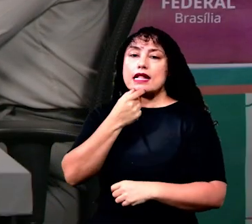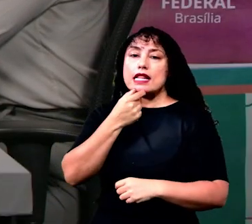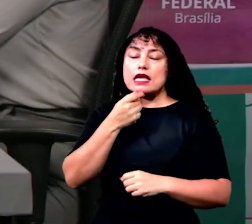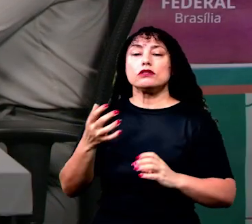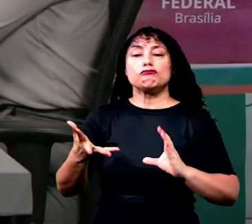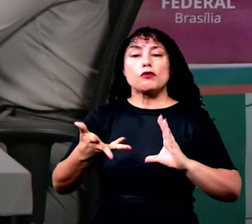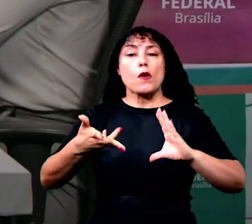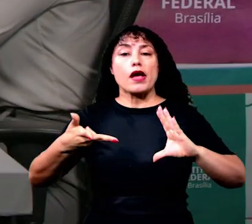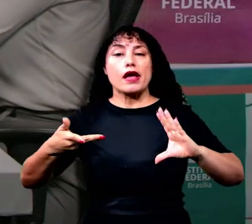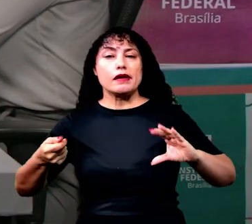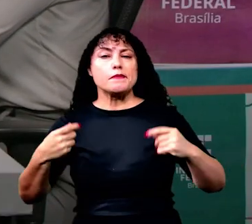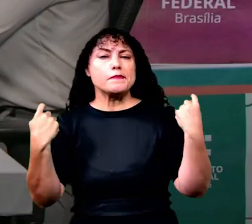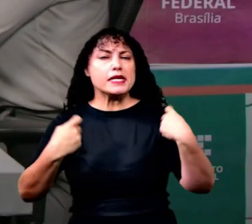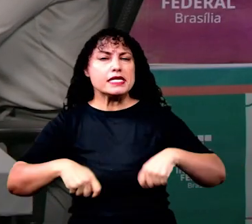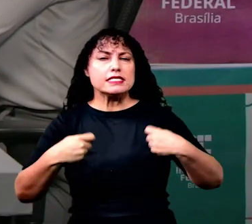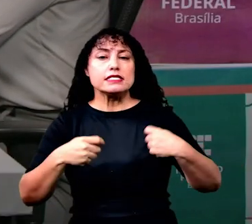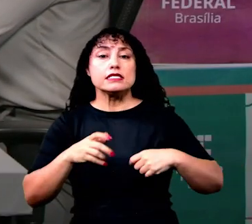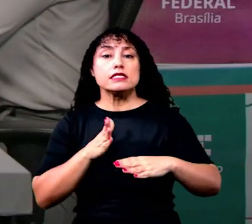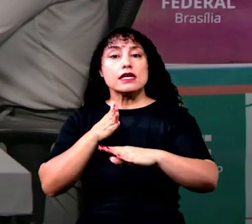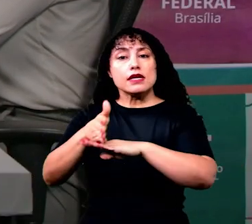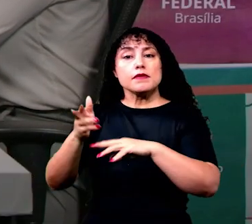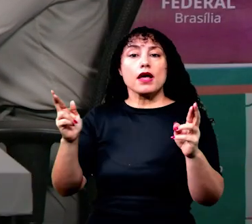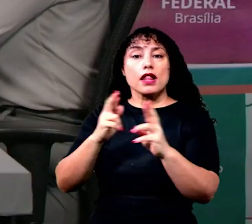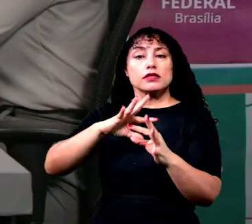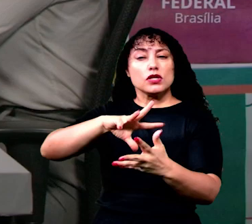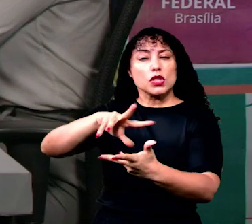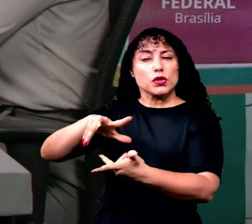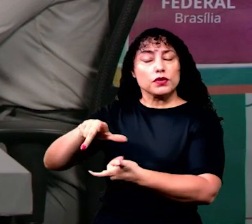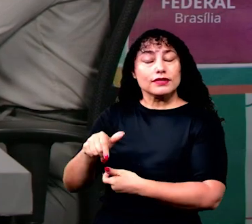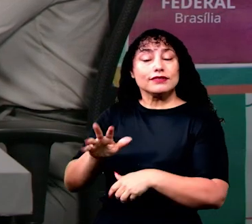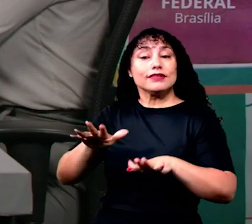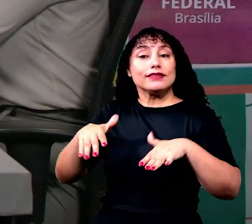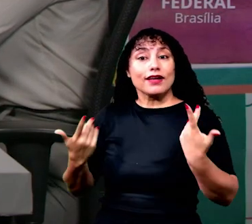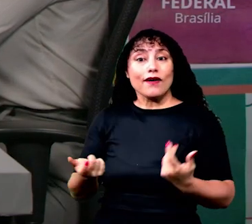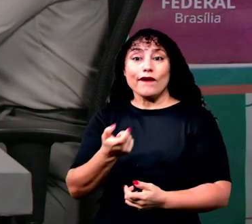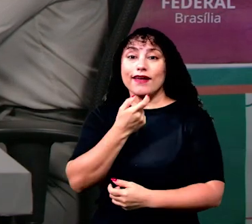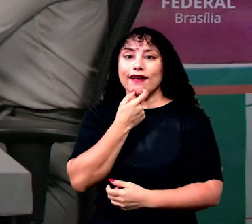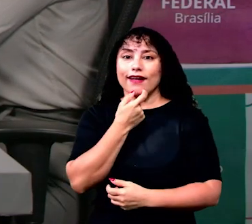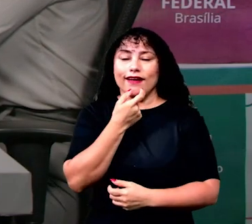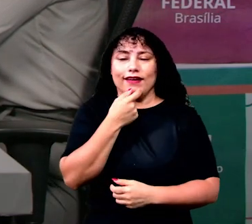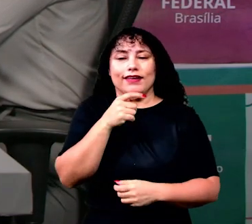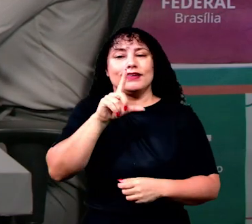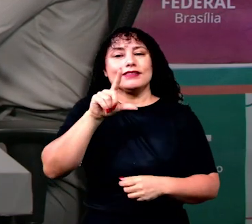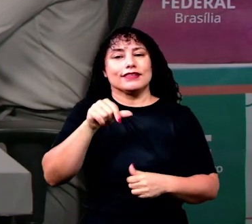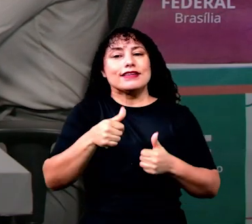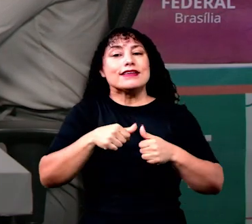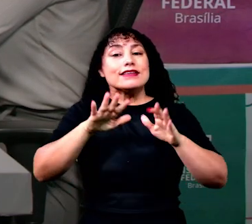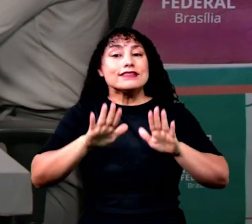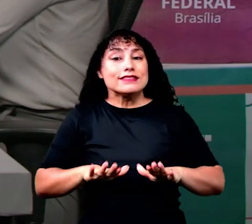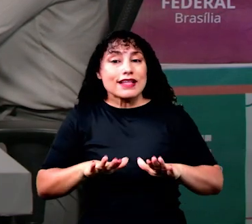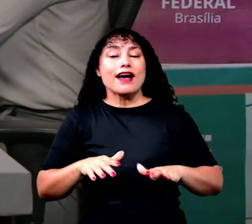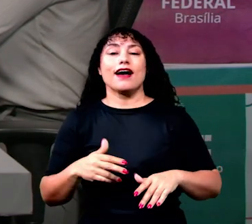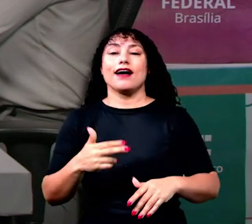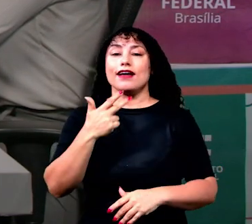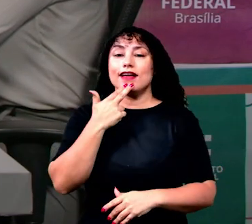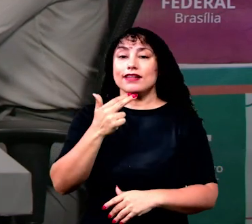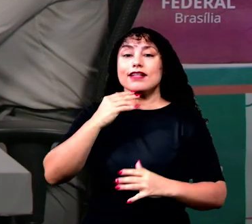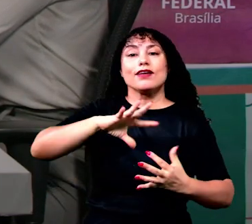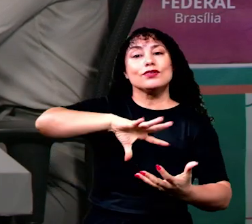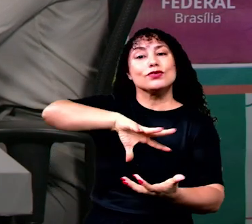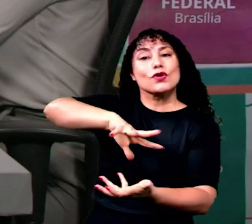tem o inglês fluente. Então, você precisa do inglês para ir para as relações internacionais. Então, o inglês que está